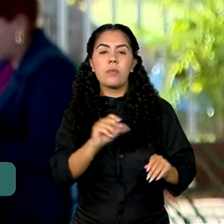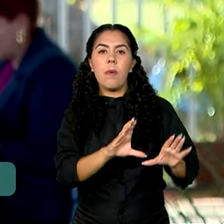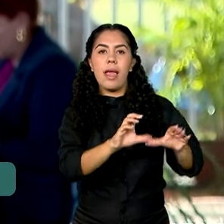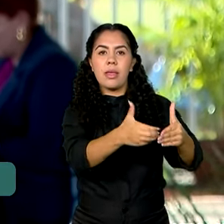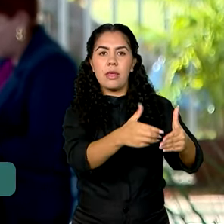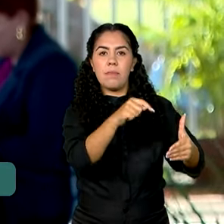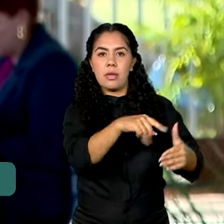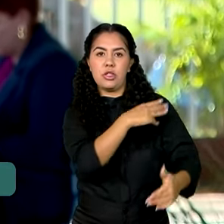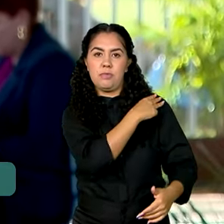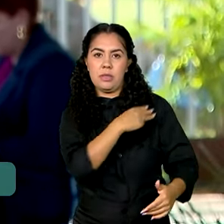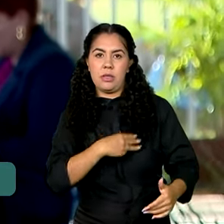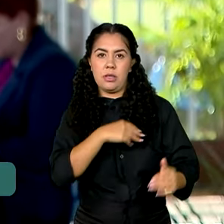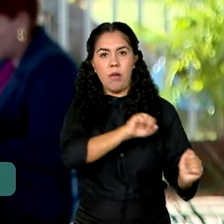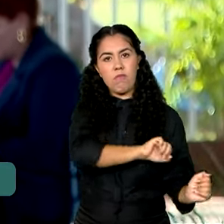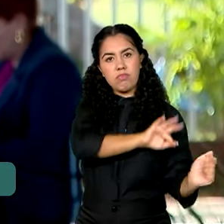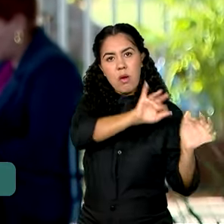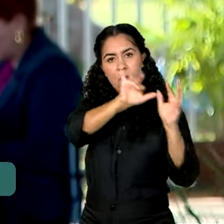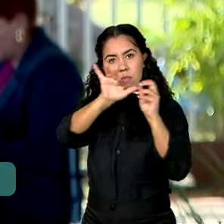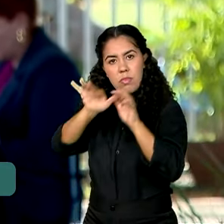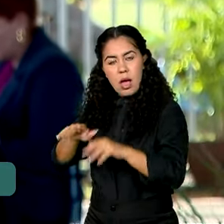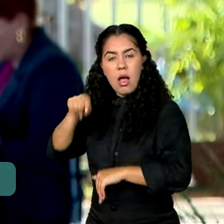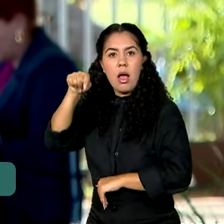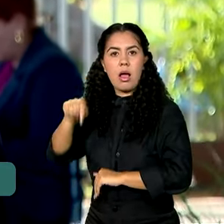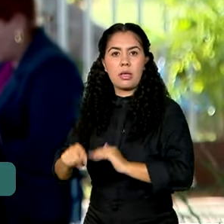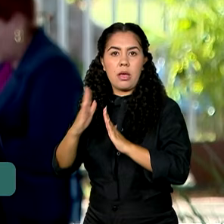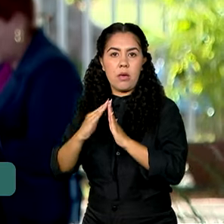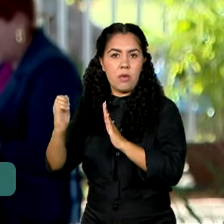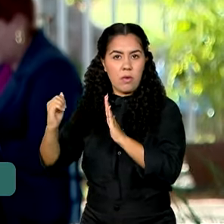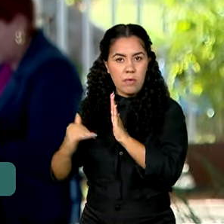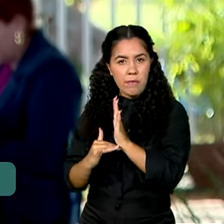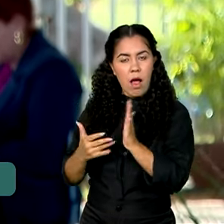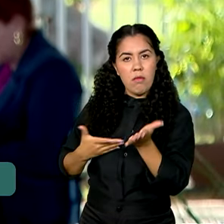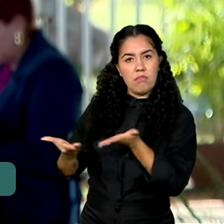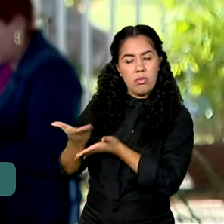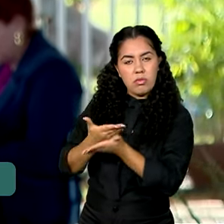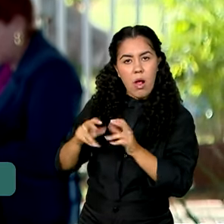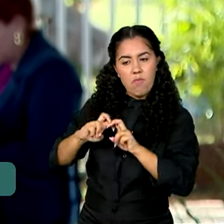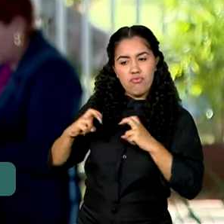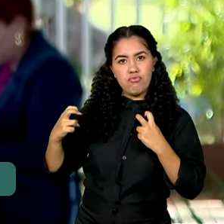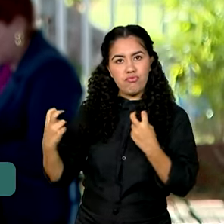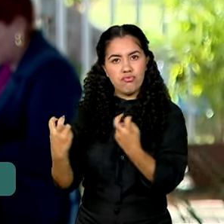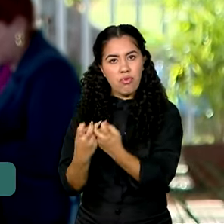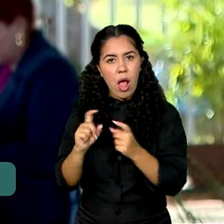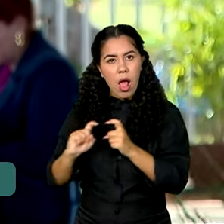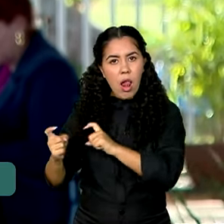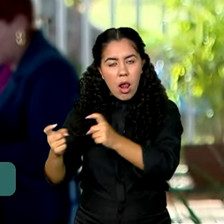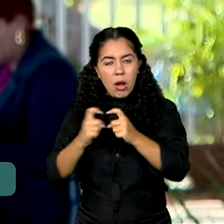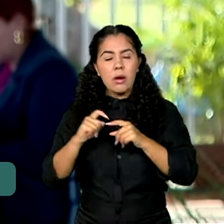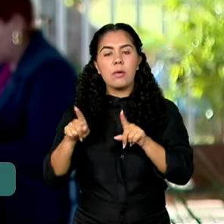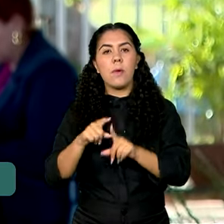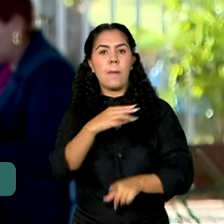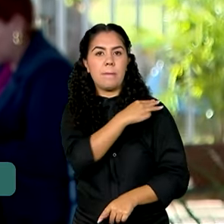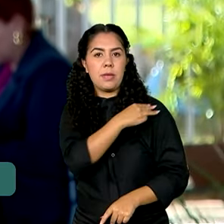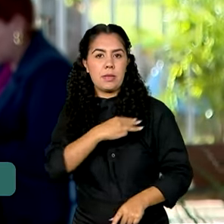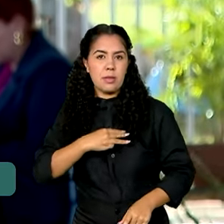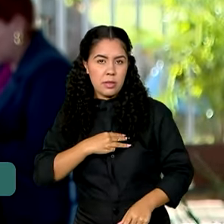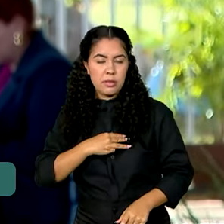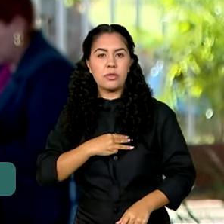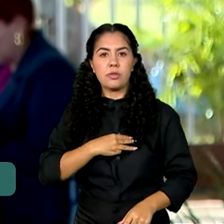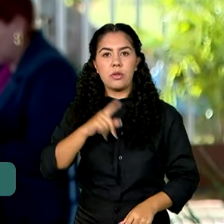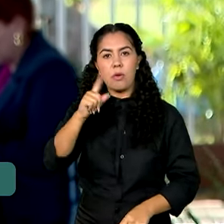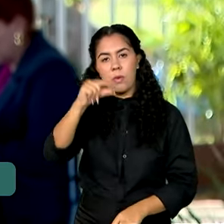ministros hoje à tarde aqui no Palácio da Alvorada. Devem vir aqui o ministro da Casa Civil, Rui Costa, e também o ministro de Minas e